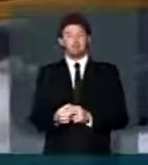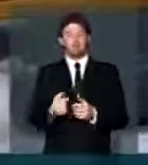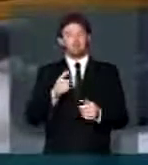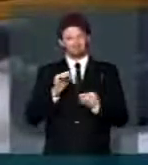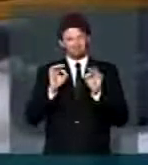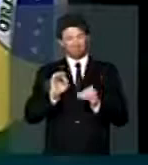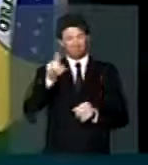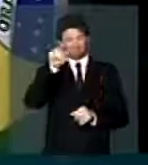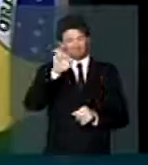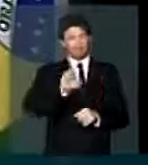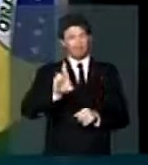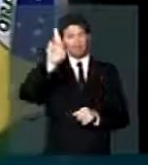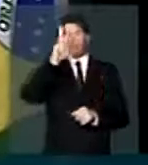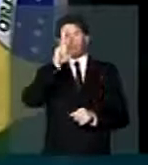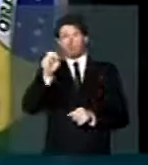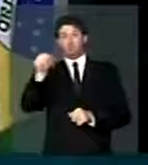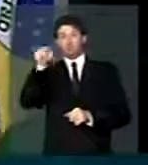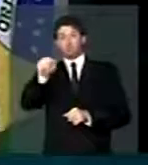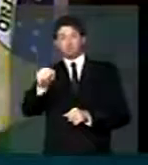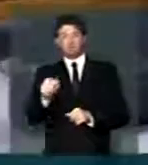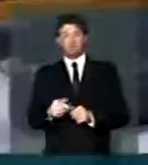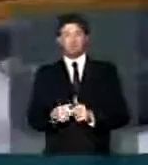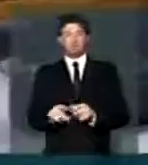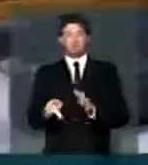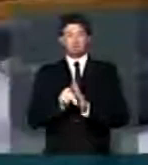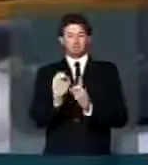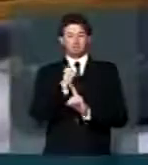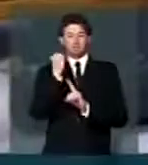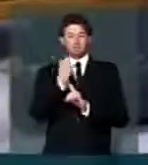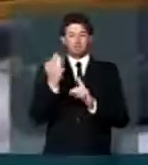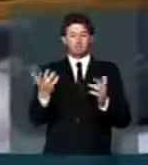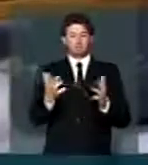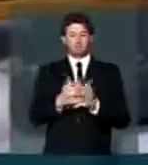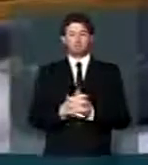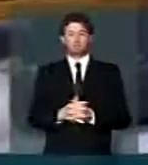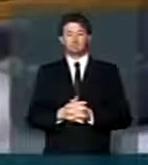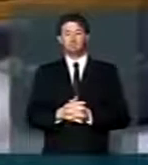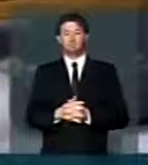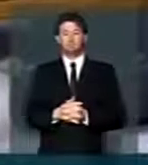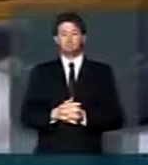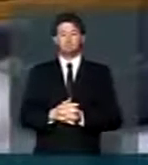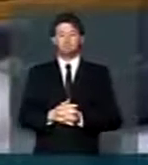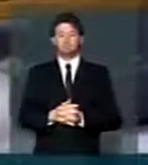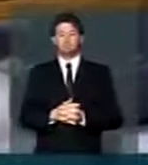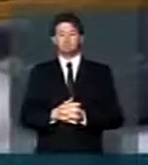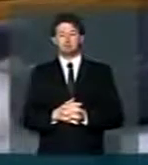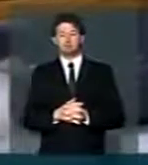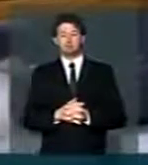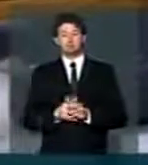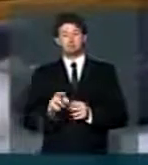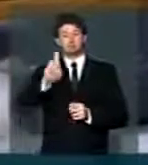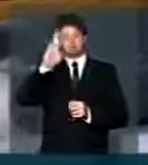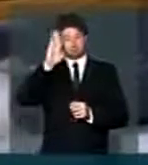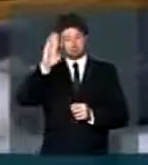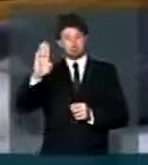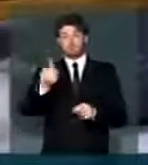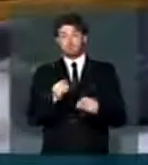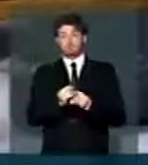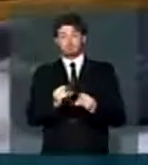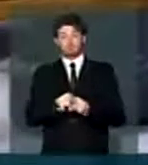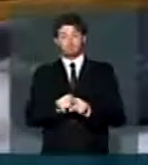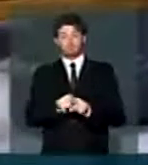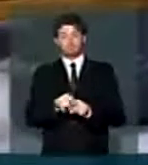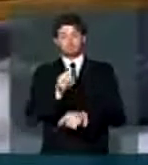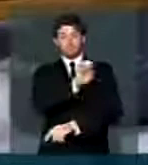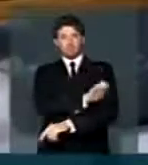Vossa Excelência tem representado essa atenção que a sociedade quer ver aqui do parlamento, tem representado, acima de tudo, a